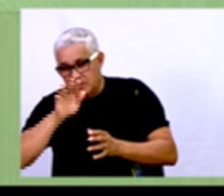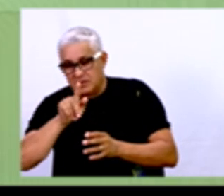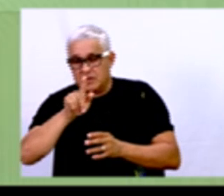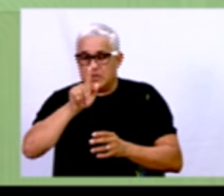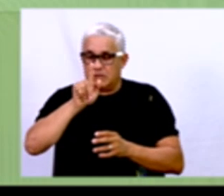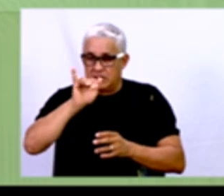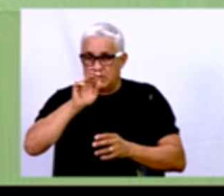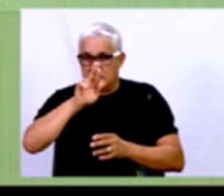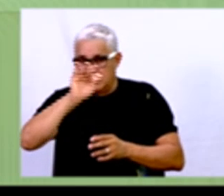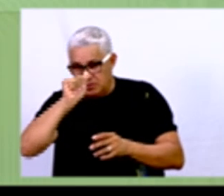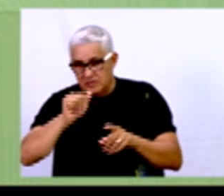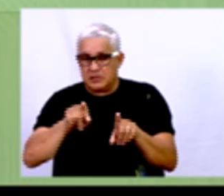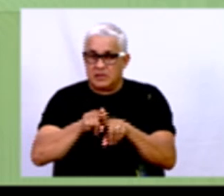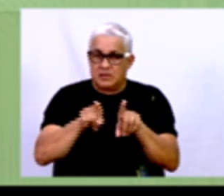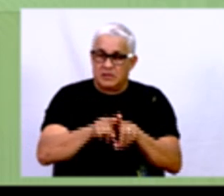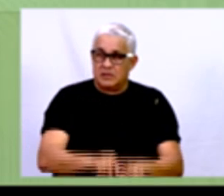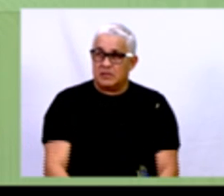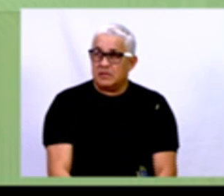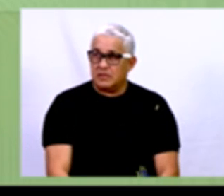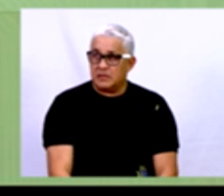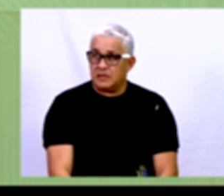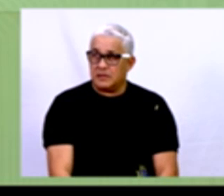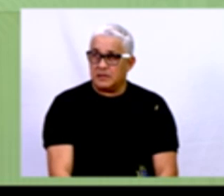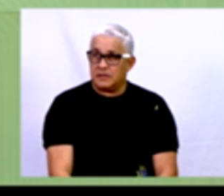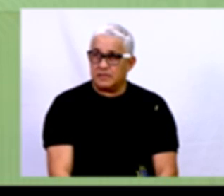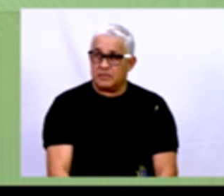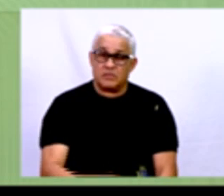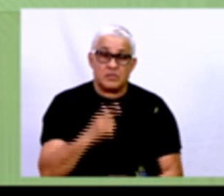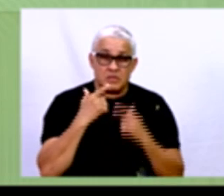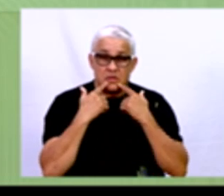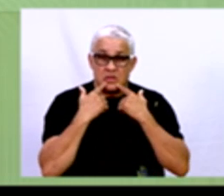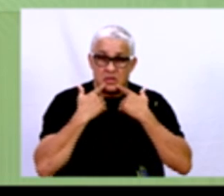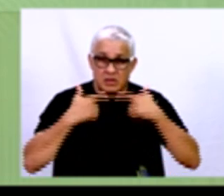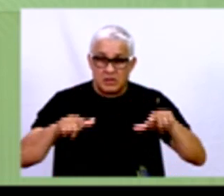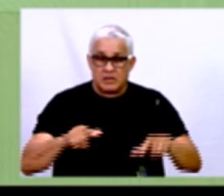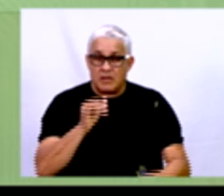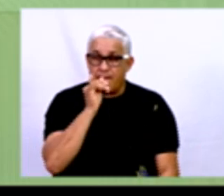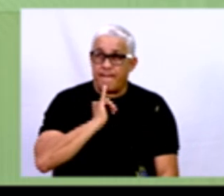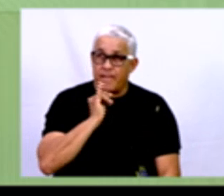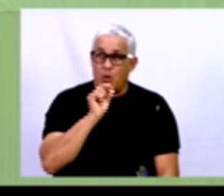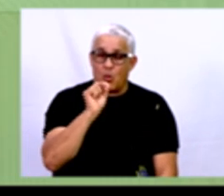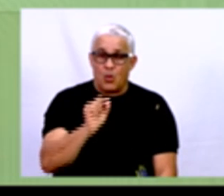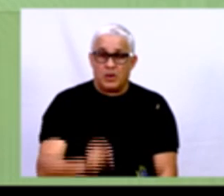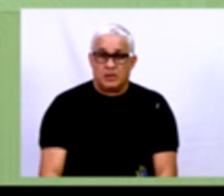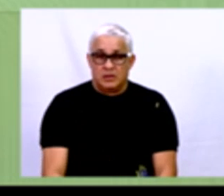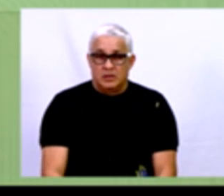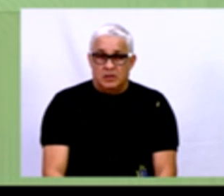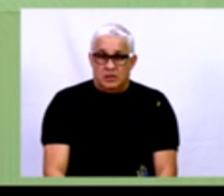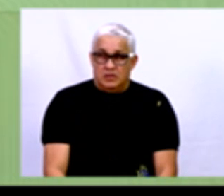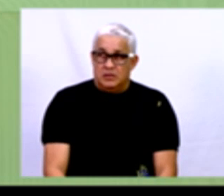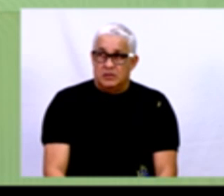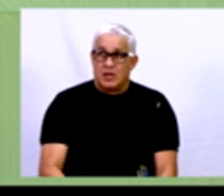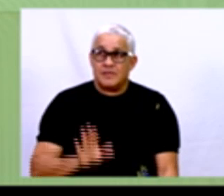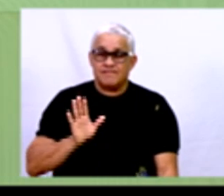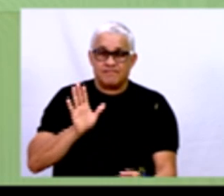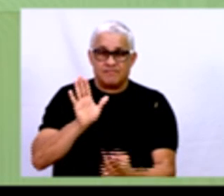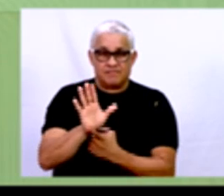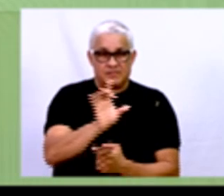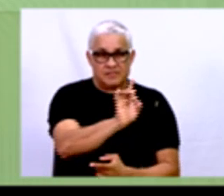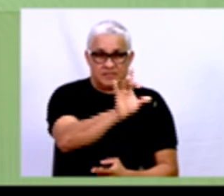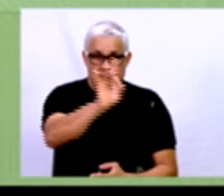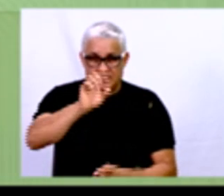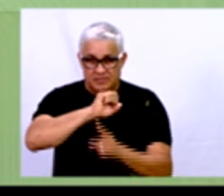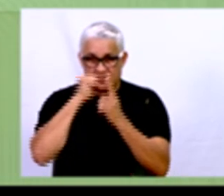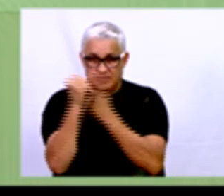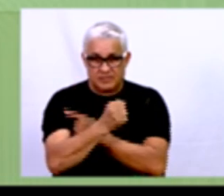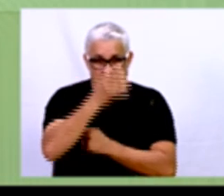ver um pouco sobre isso. A linguagem, por exemplo, o que seria a linguagem? É a expressão individual e